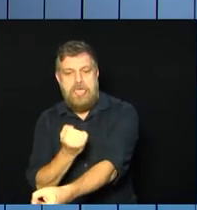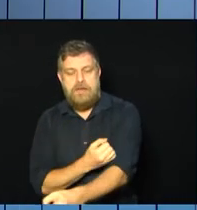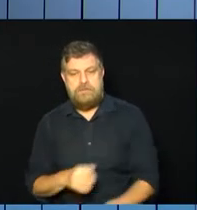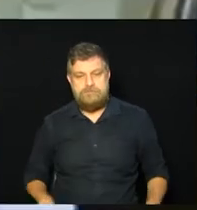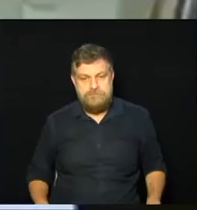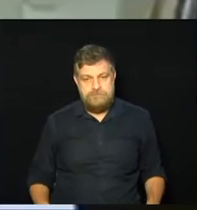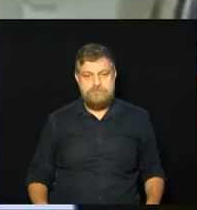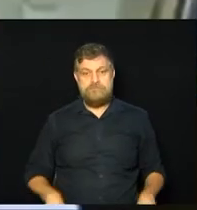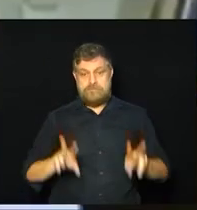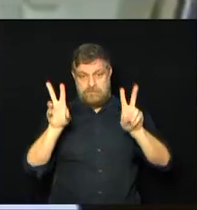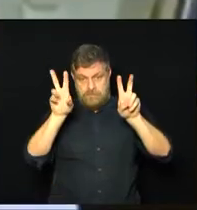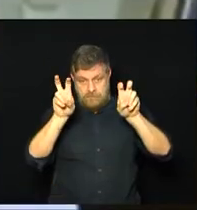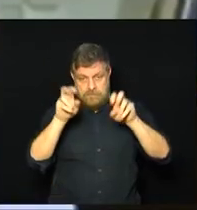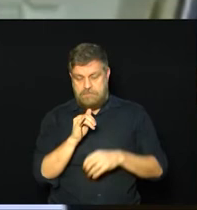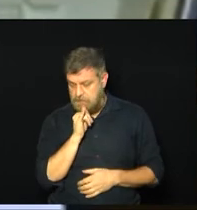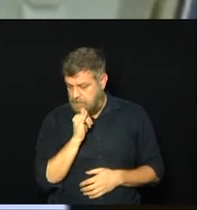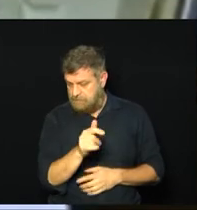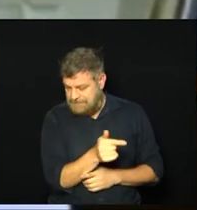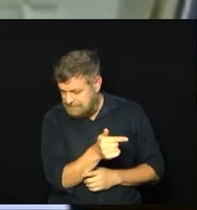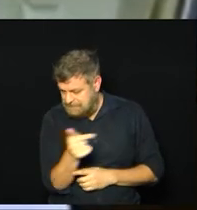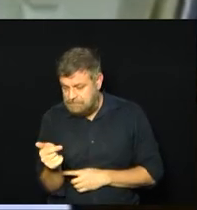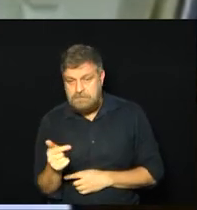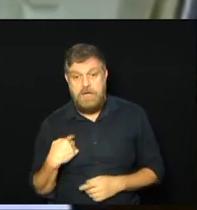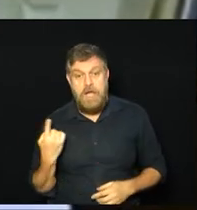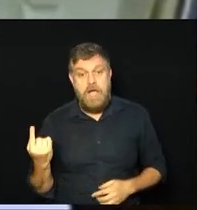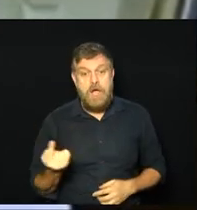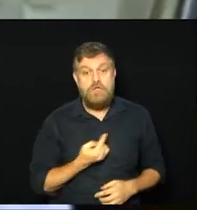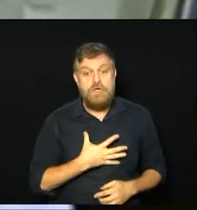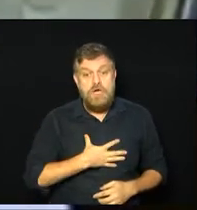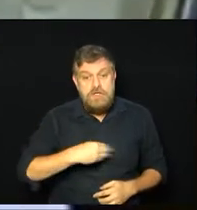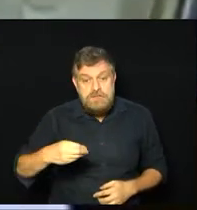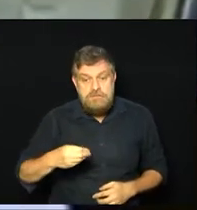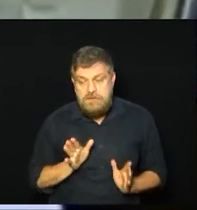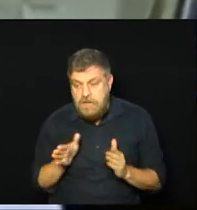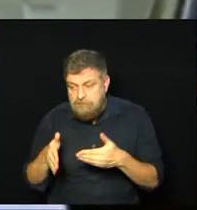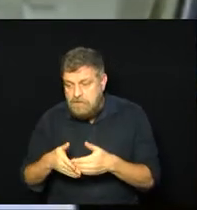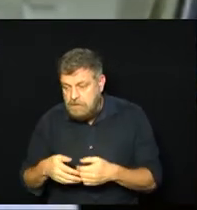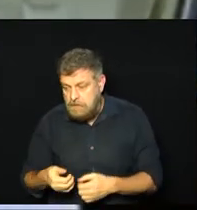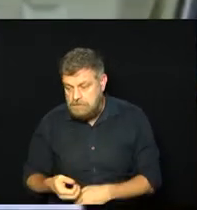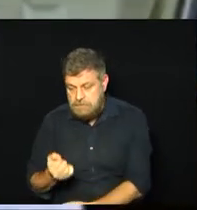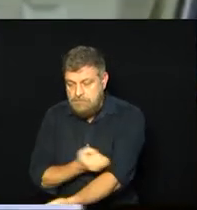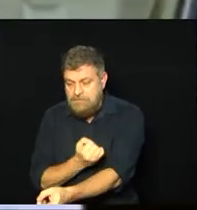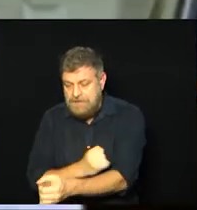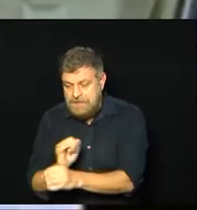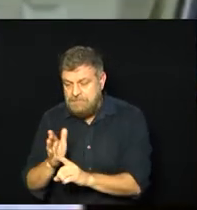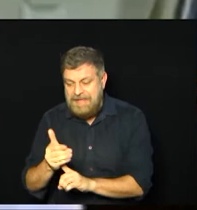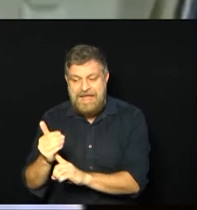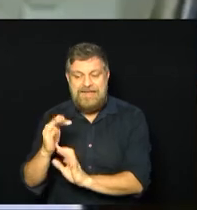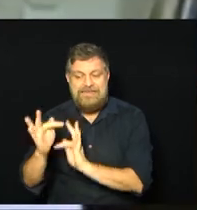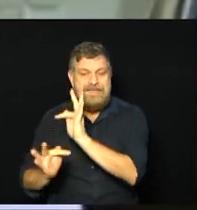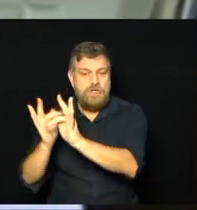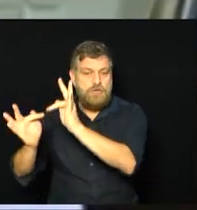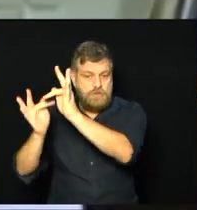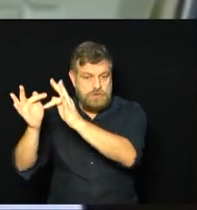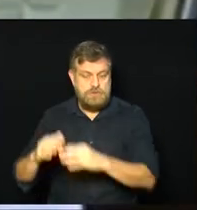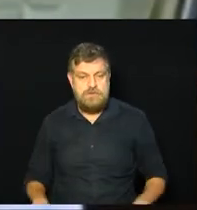Nossa, isso foi um tema que eu trouxe essa semana à tona, né? Será que estamos perdendo os nossos filhos para a tecnologia? Eu